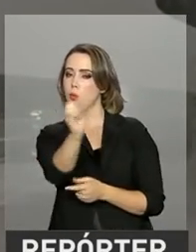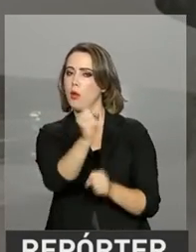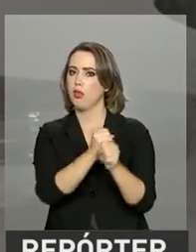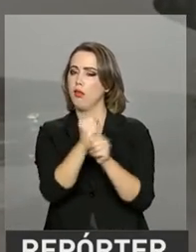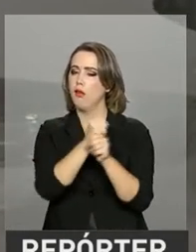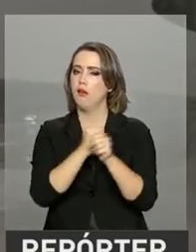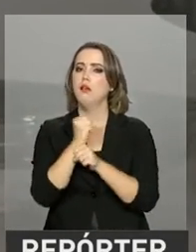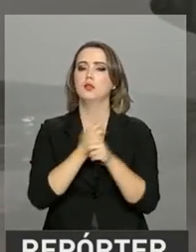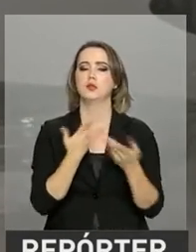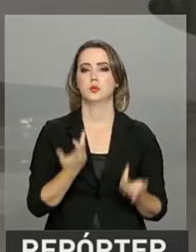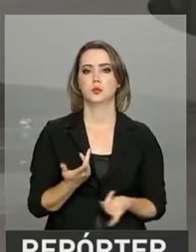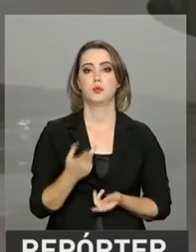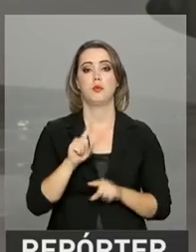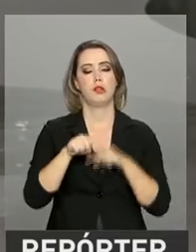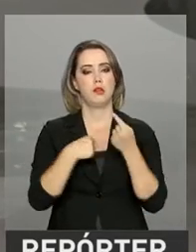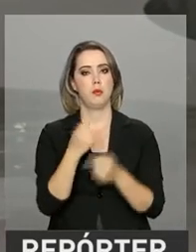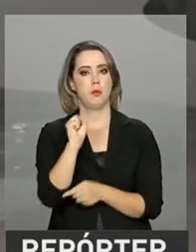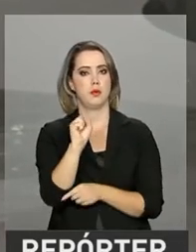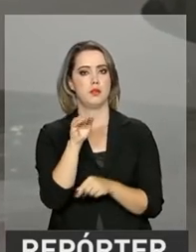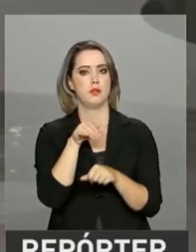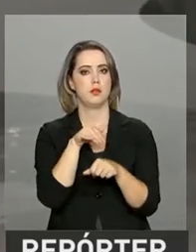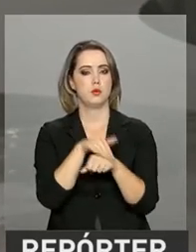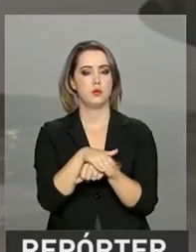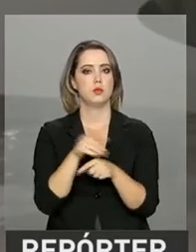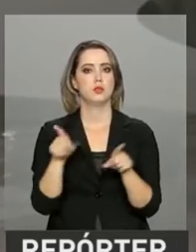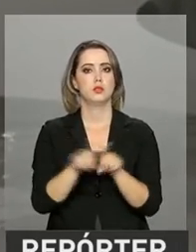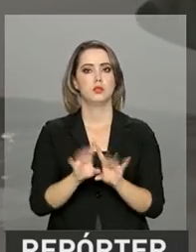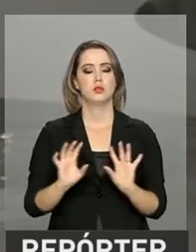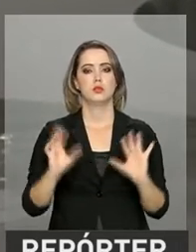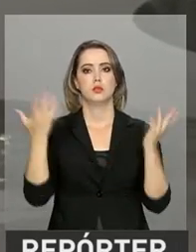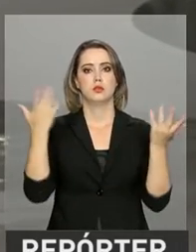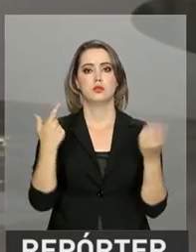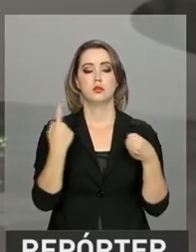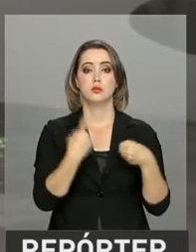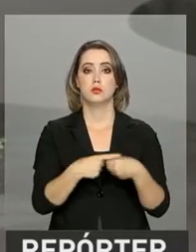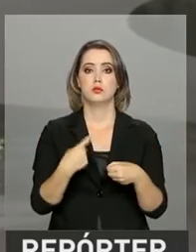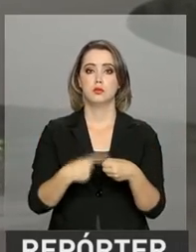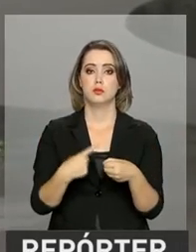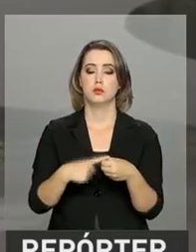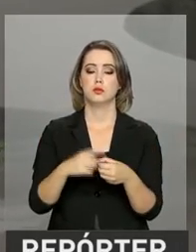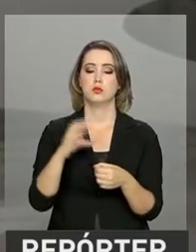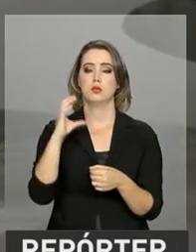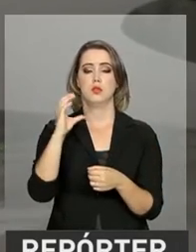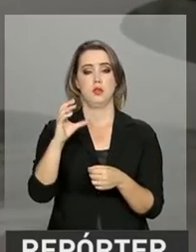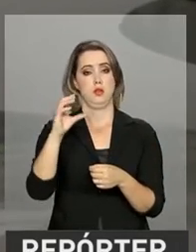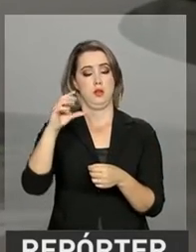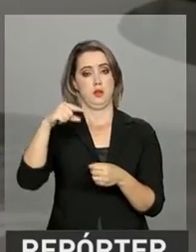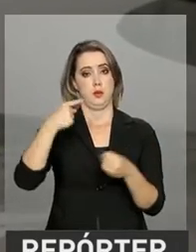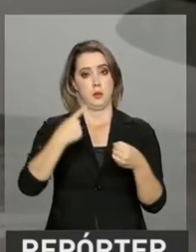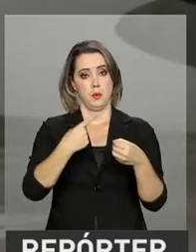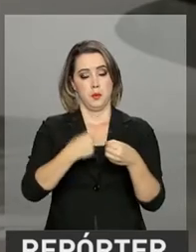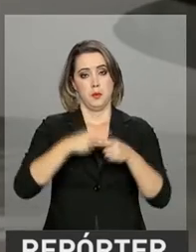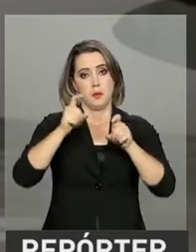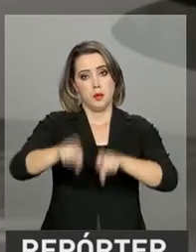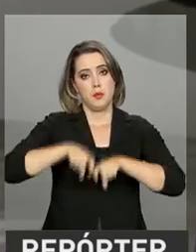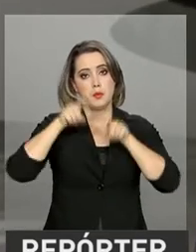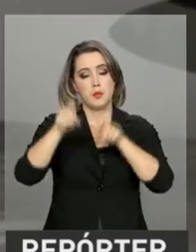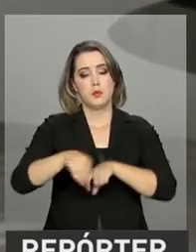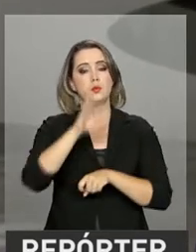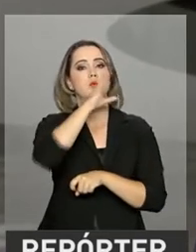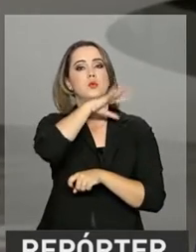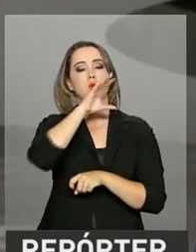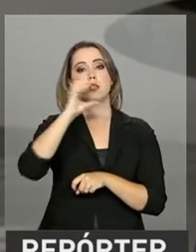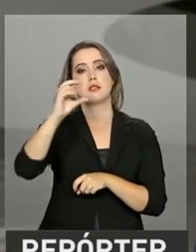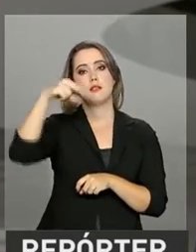oito da noite o presidente michel temer participa de um evento na sede da confederação da agricultura e pecuária do brasil a